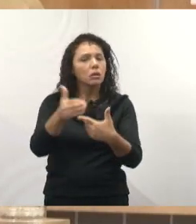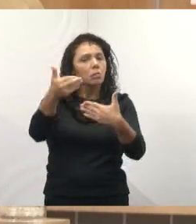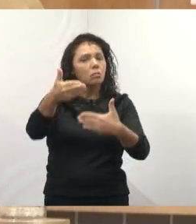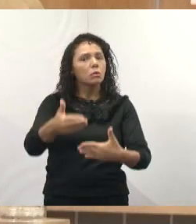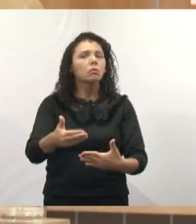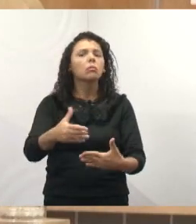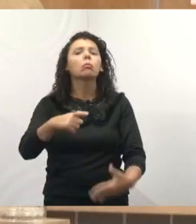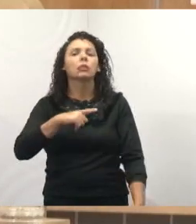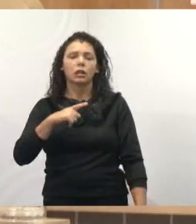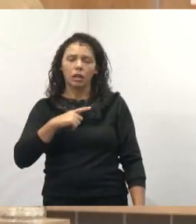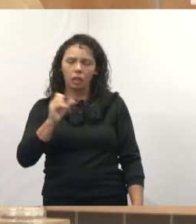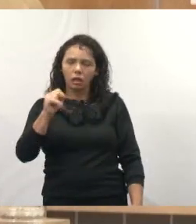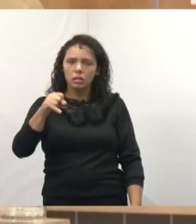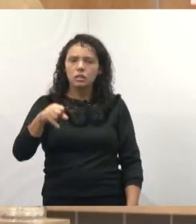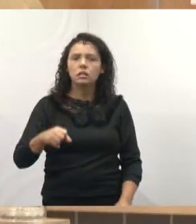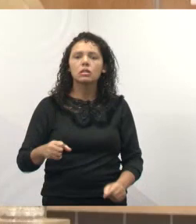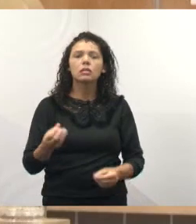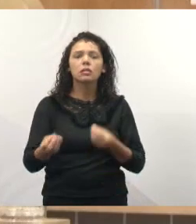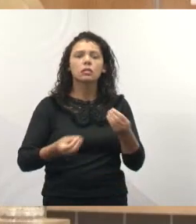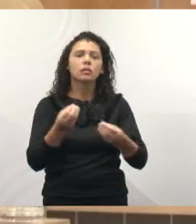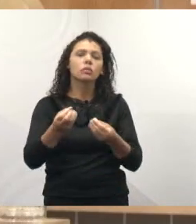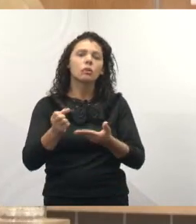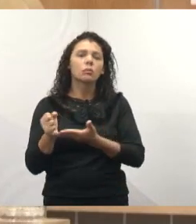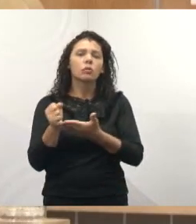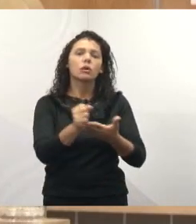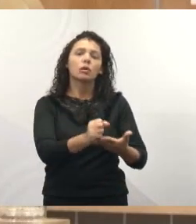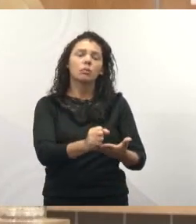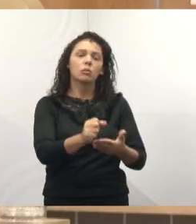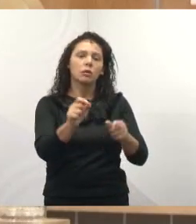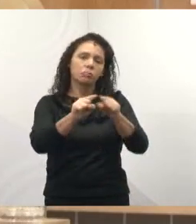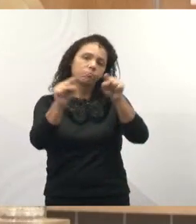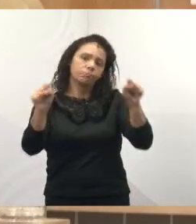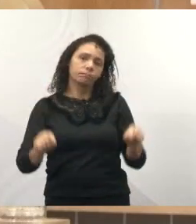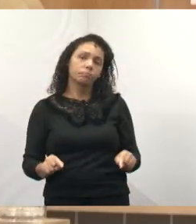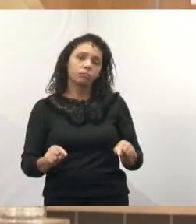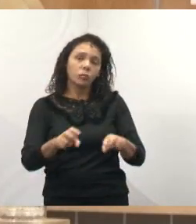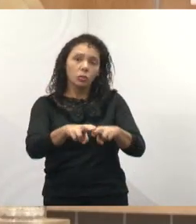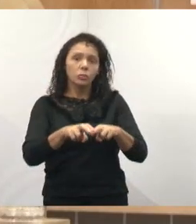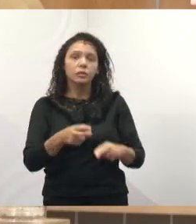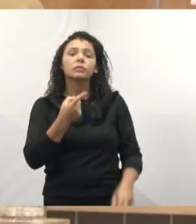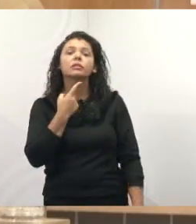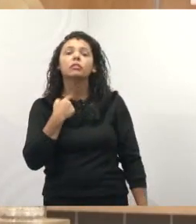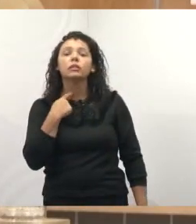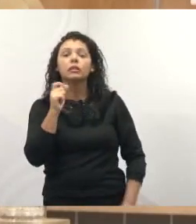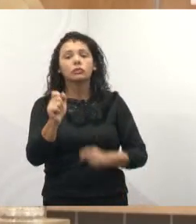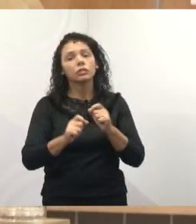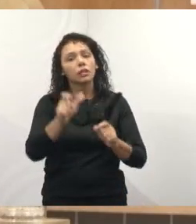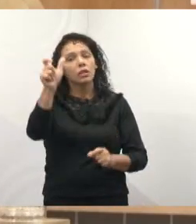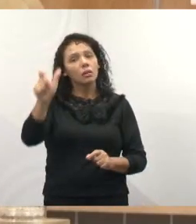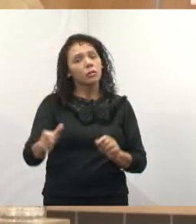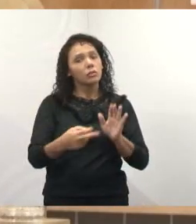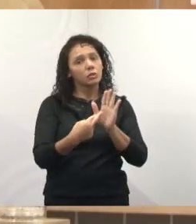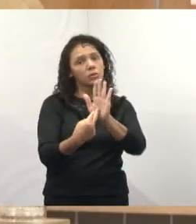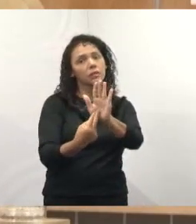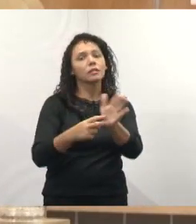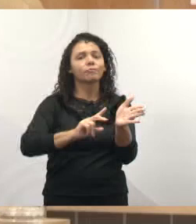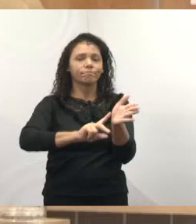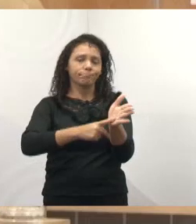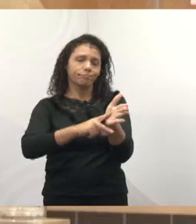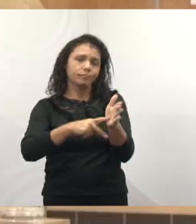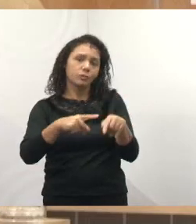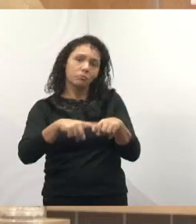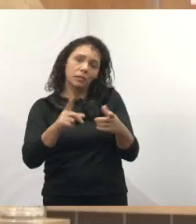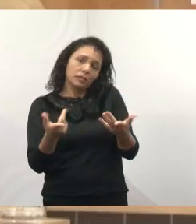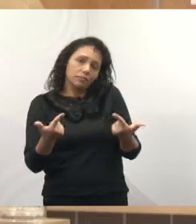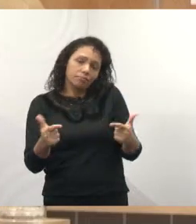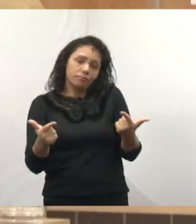o servidor público. Por isso que eu gostaria que representantes do sindicato estivesse aqui também. Então, para finalizar, senhor presidente, só mais um